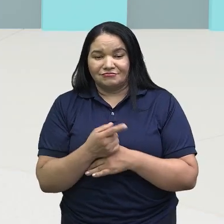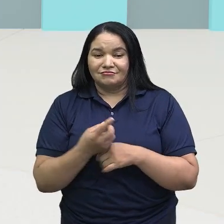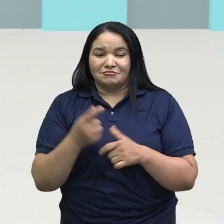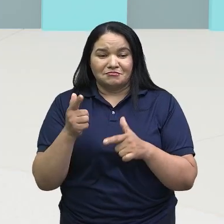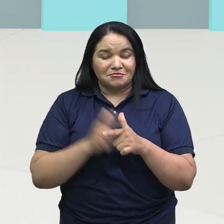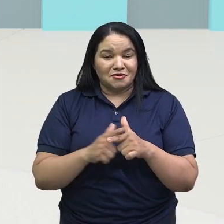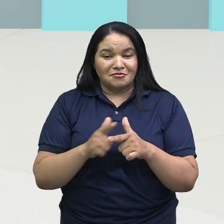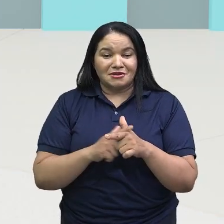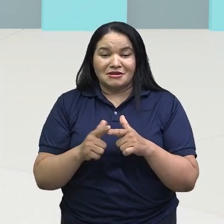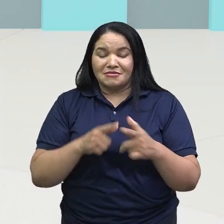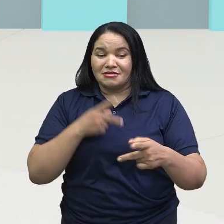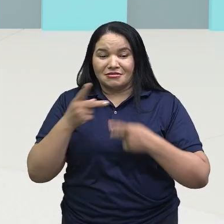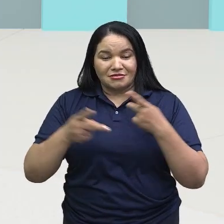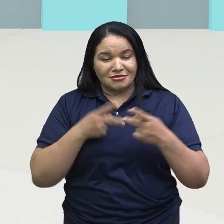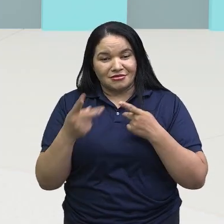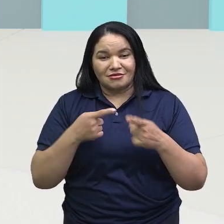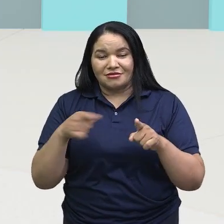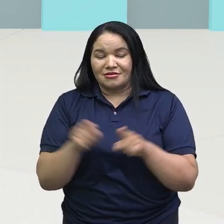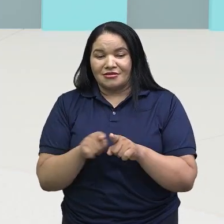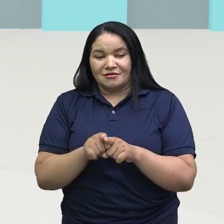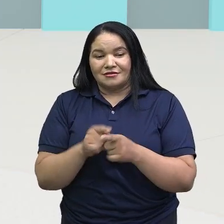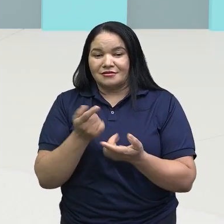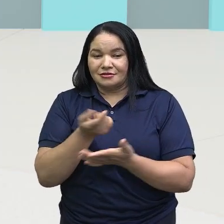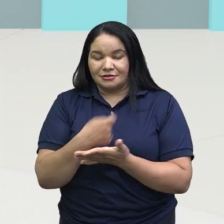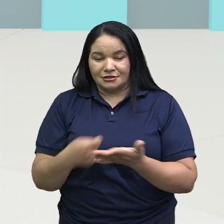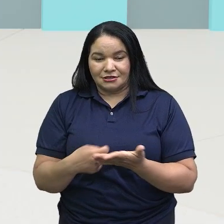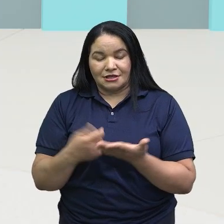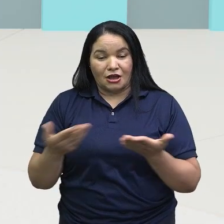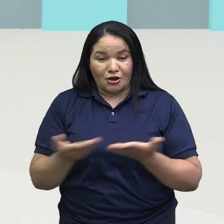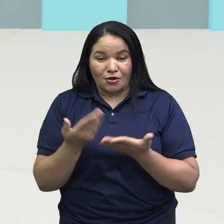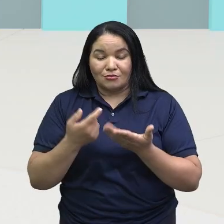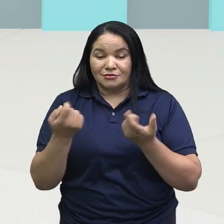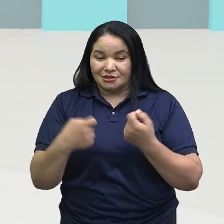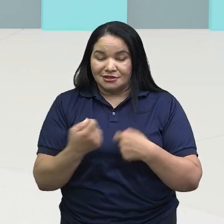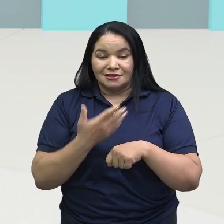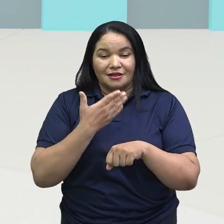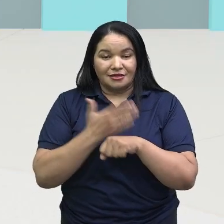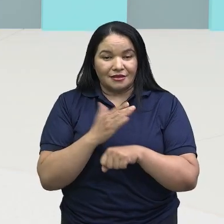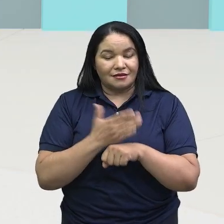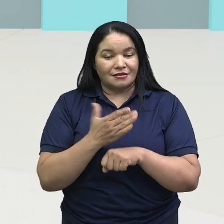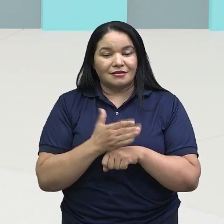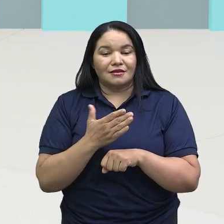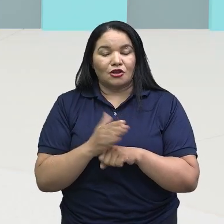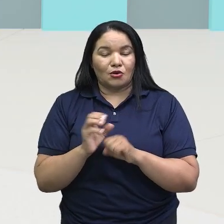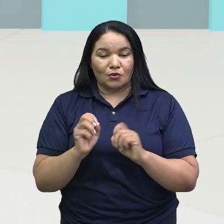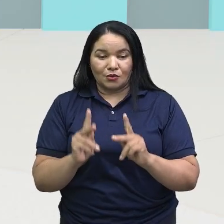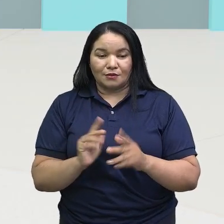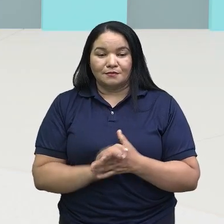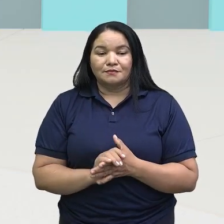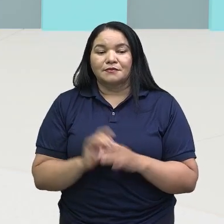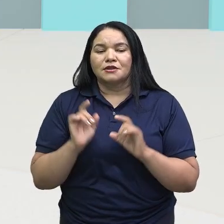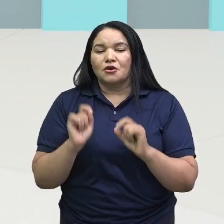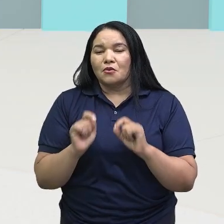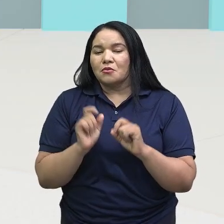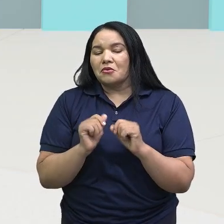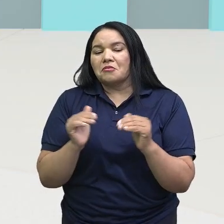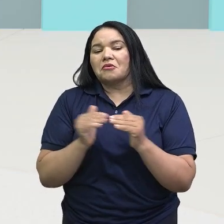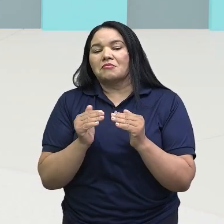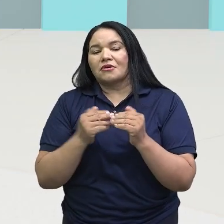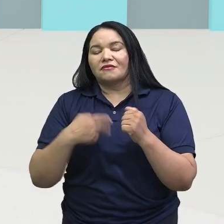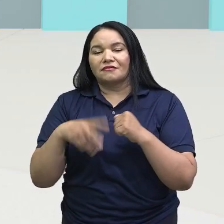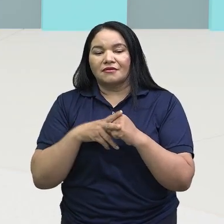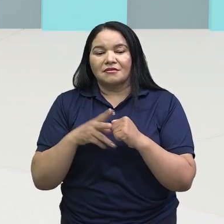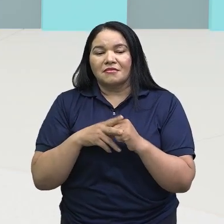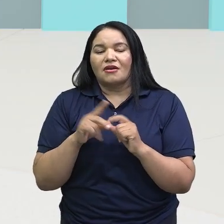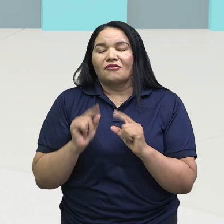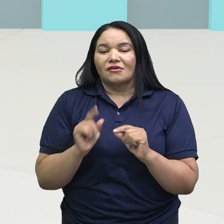e na nossa escrita, né? E aí nós precisamos trabalhar mais essa concordância. Então, o que é a concordância? Primeira coisa, né?